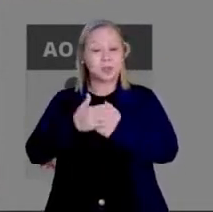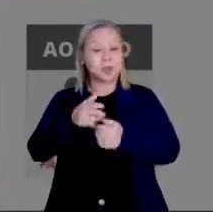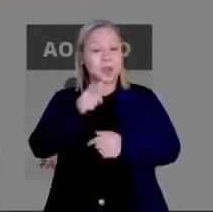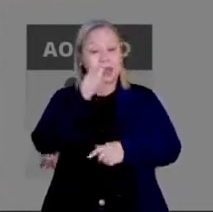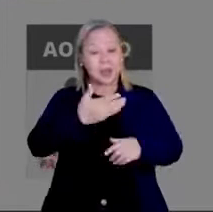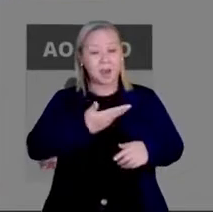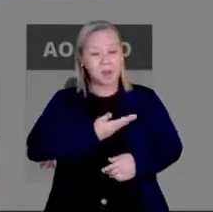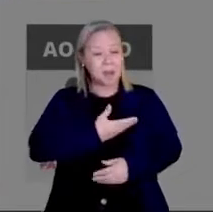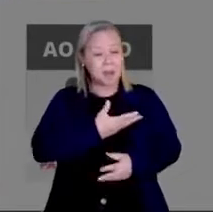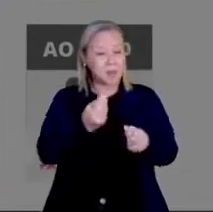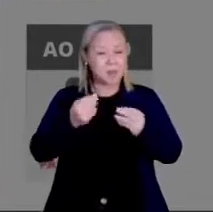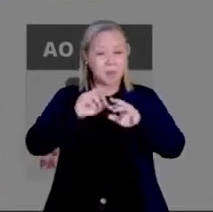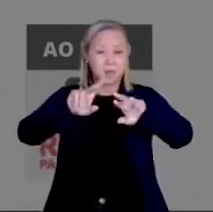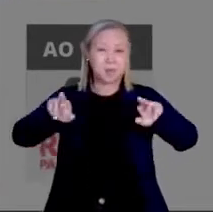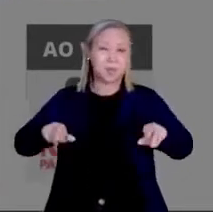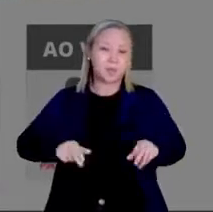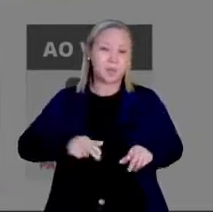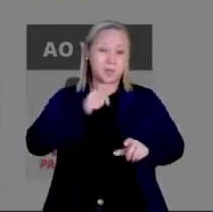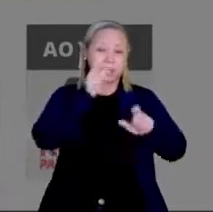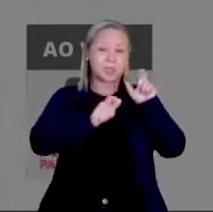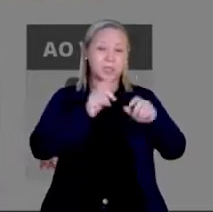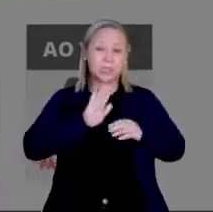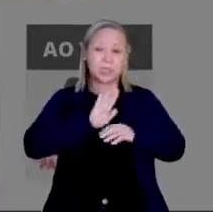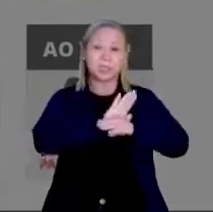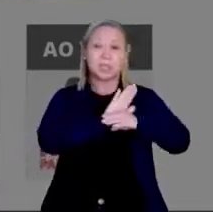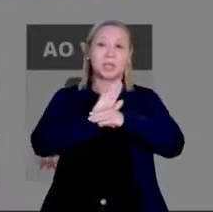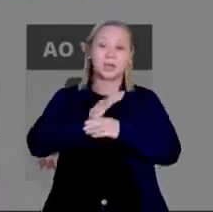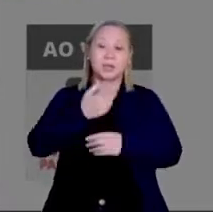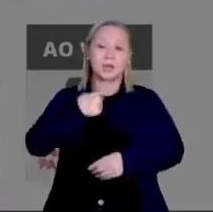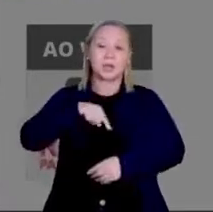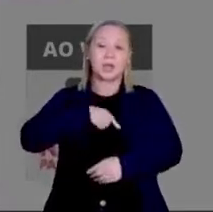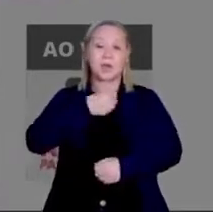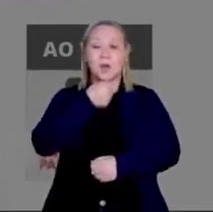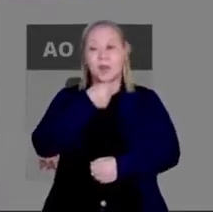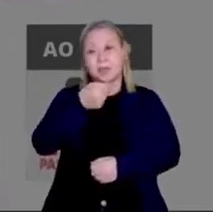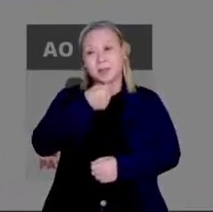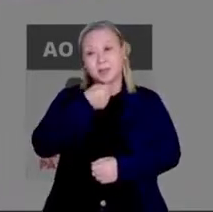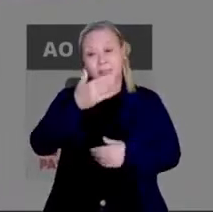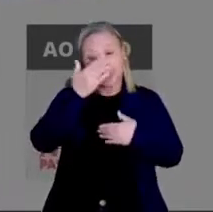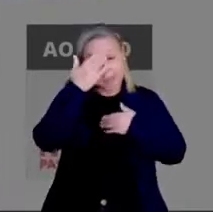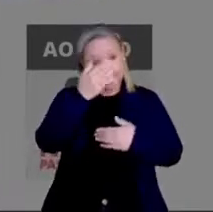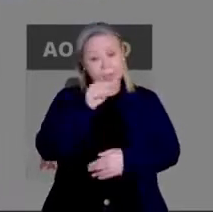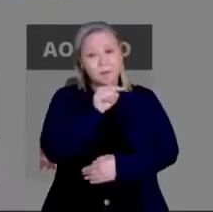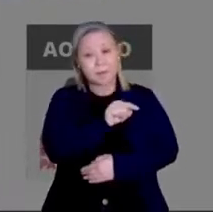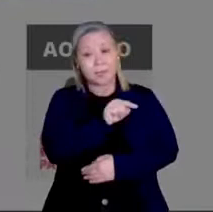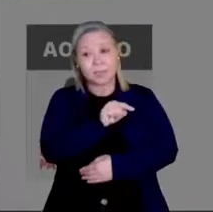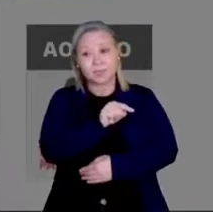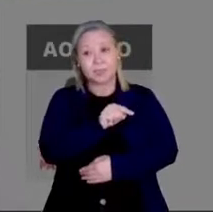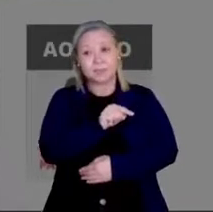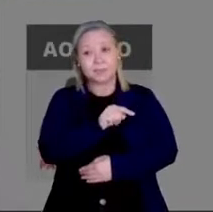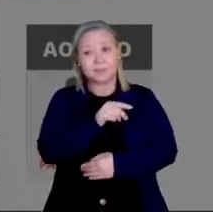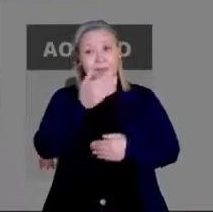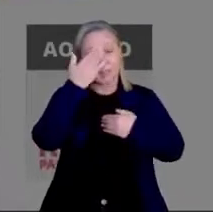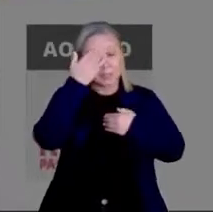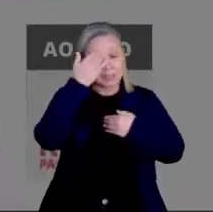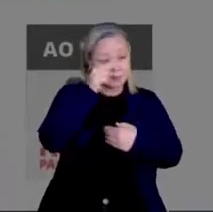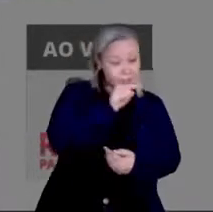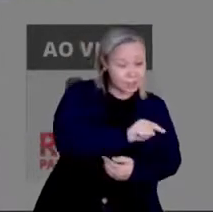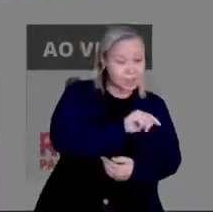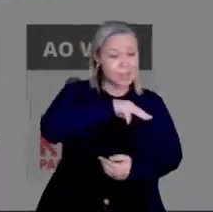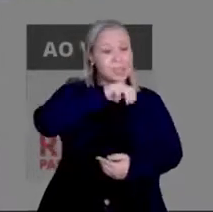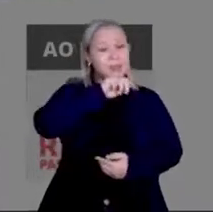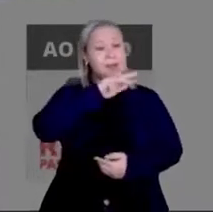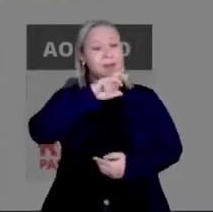recuperar esse país voltar a ser feliz. O povo levantar de manhã rindo. Levantar de manhã, a gente agradecer a